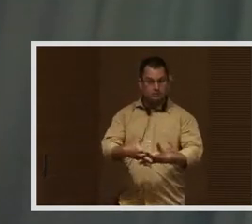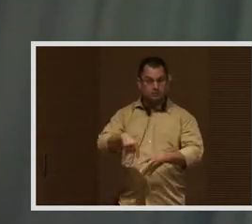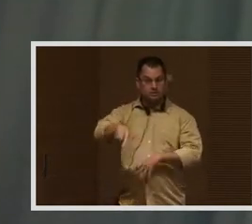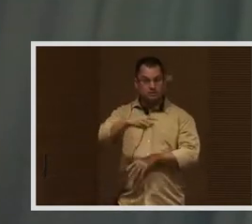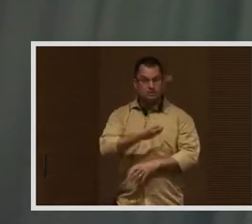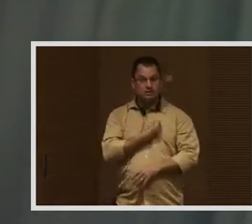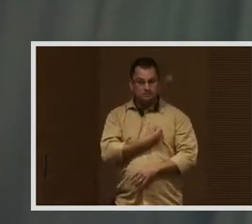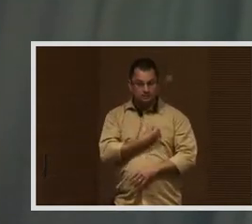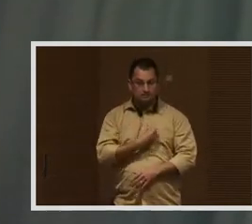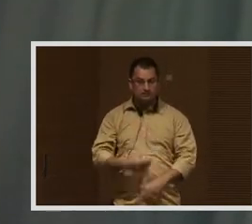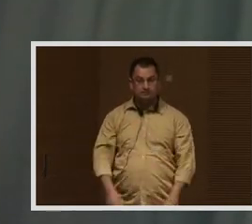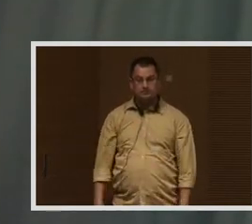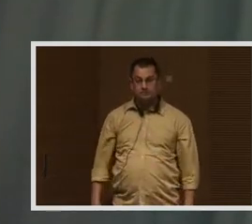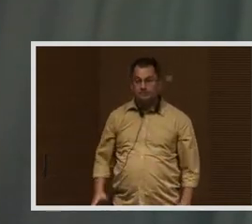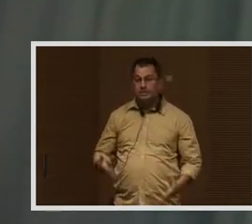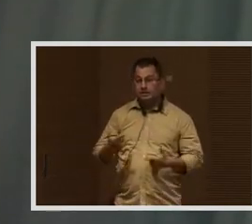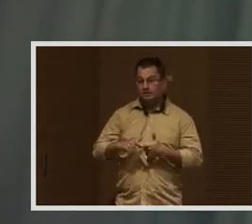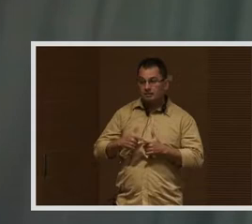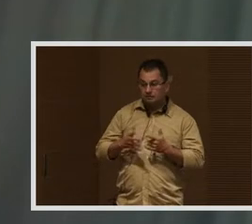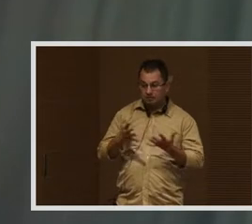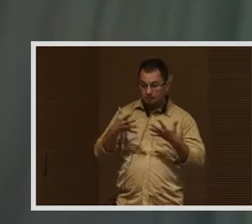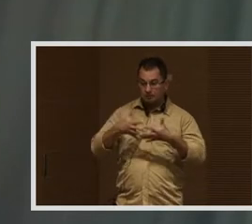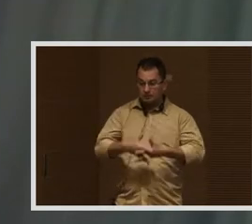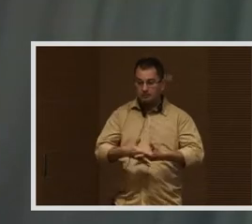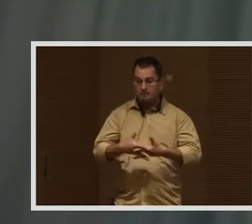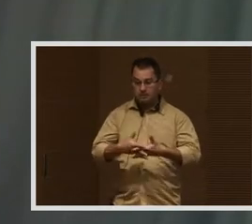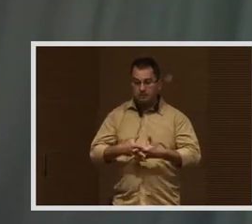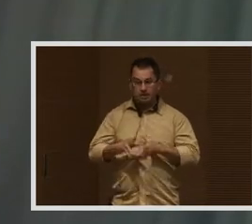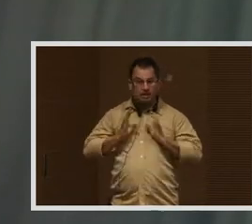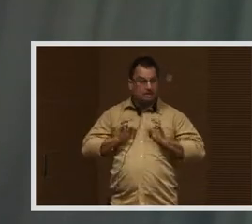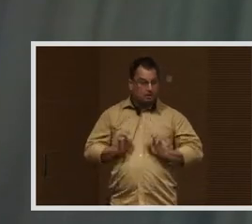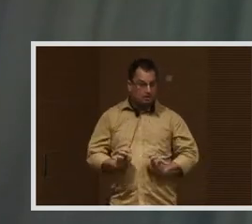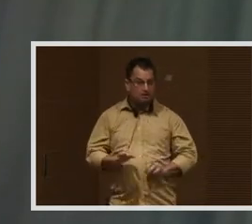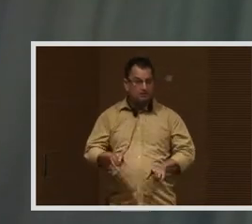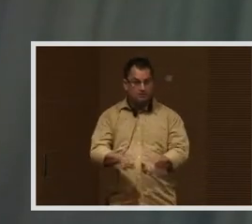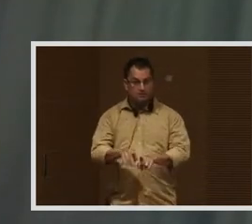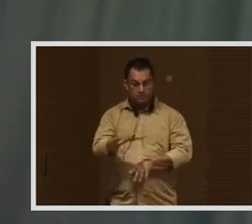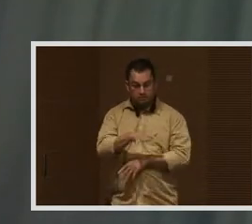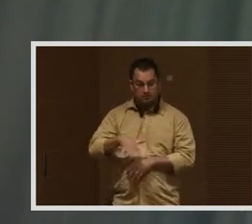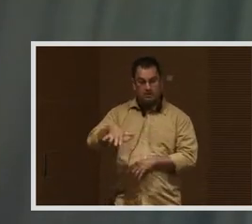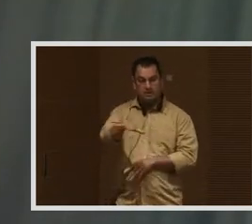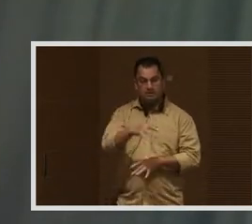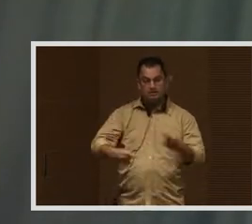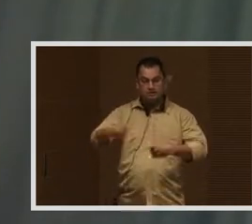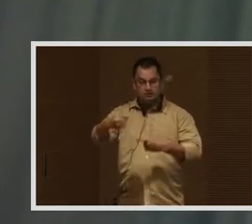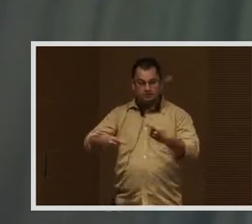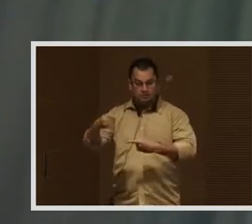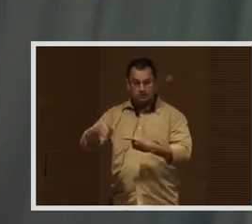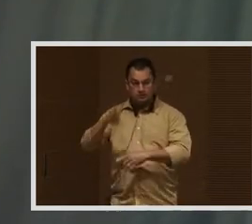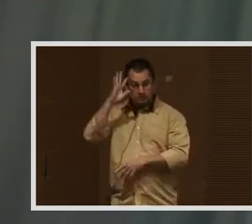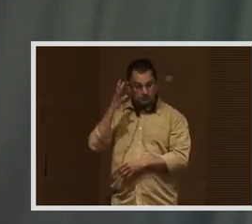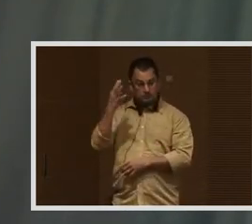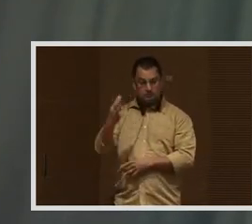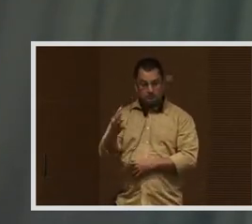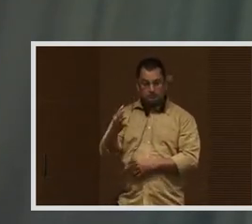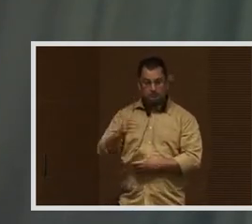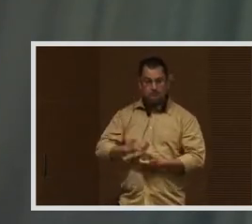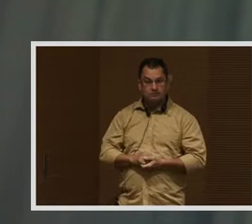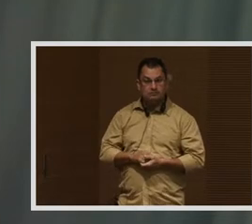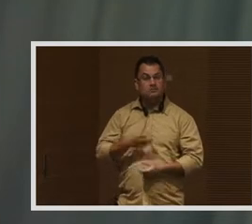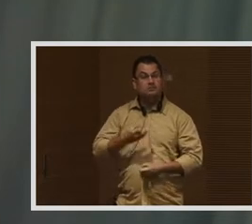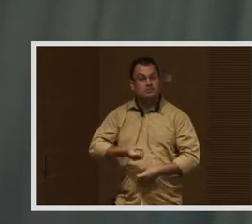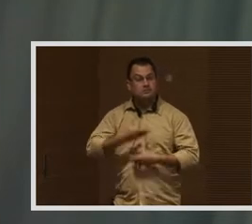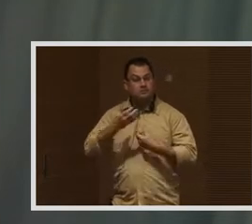Reconhecer os dilemas éticos e tomar a arena pública como espaço de debate e tomada de decisão,